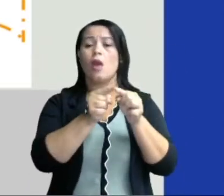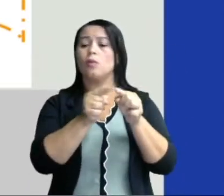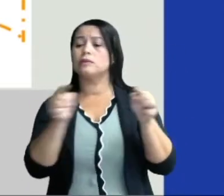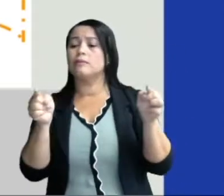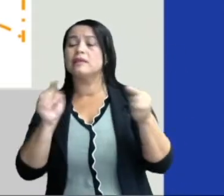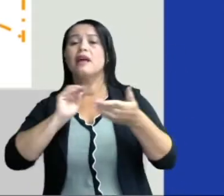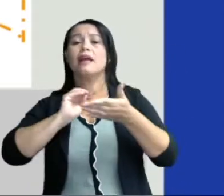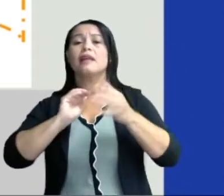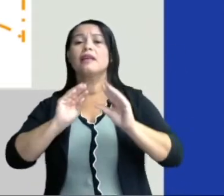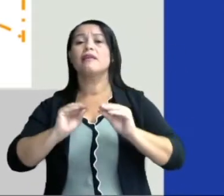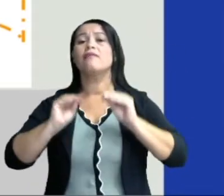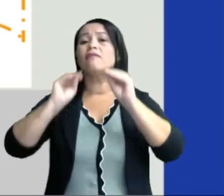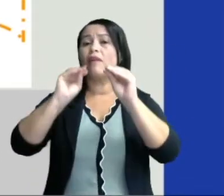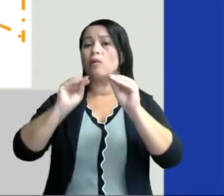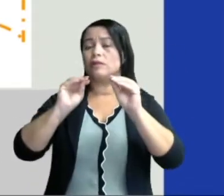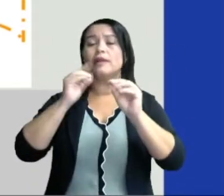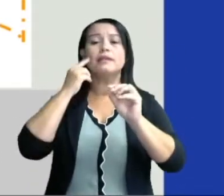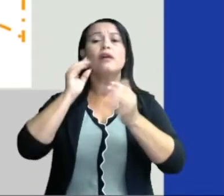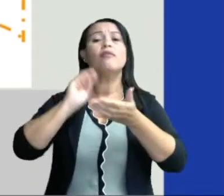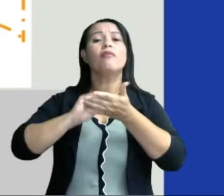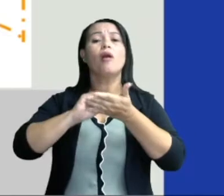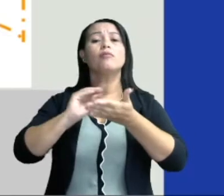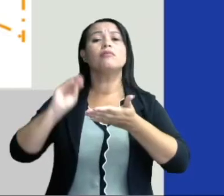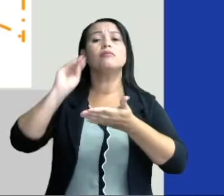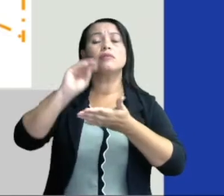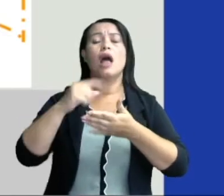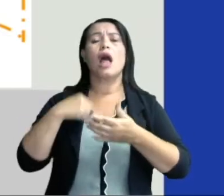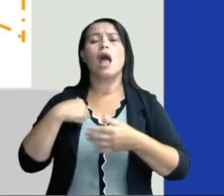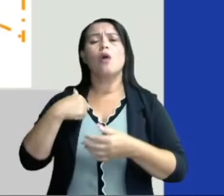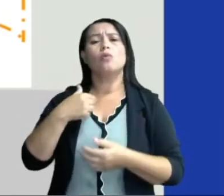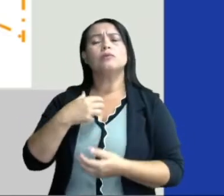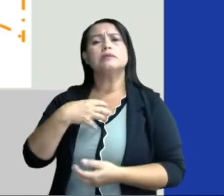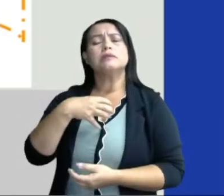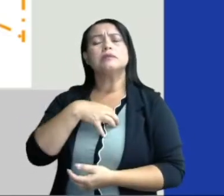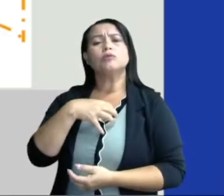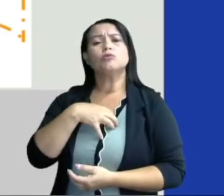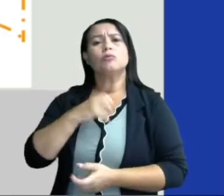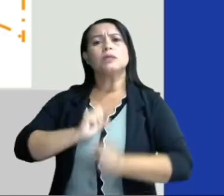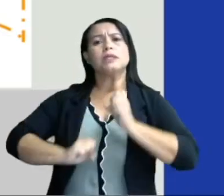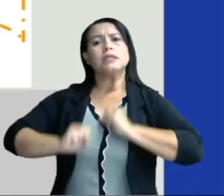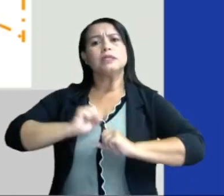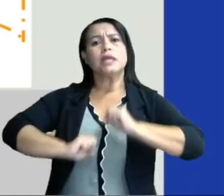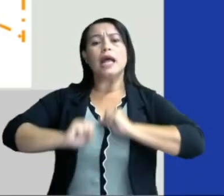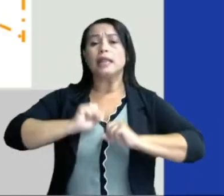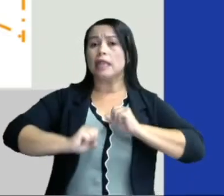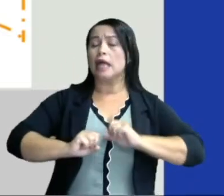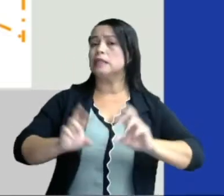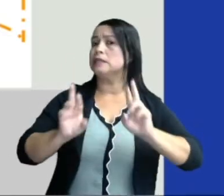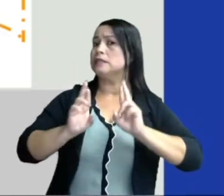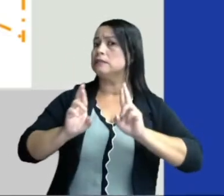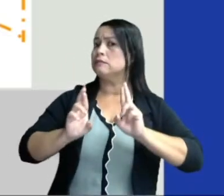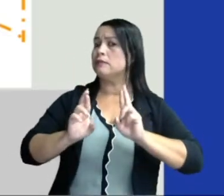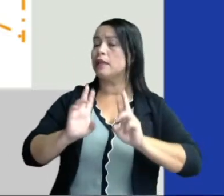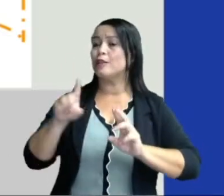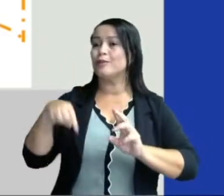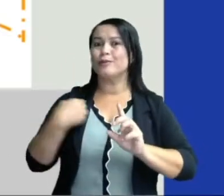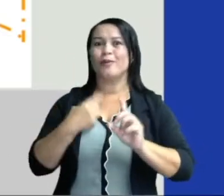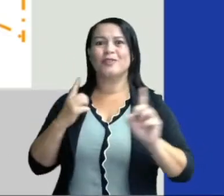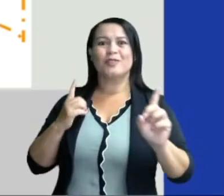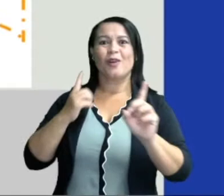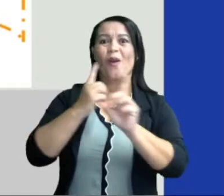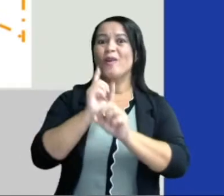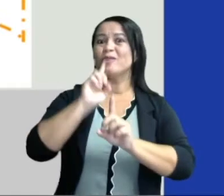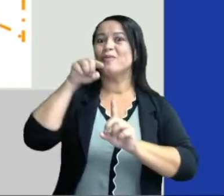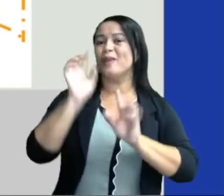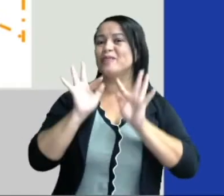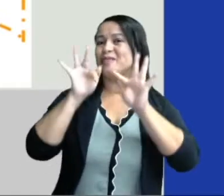completar a leitura. Então, estou muito cheio de ansiedade, esperando por nosso encontro de